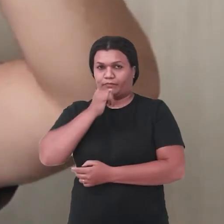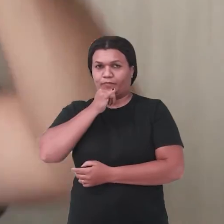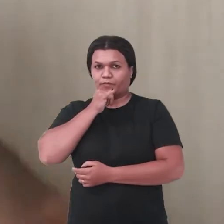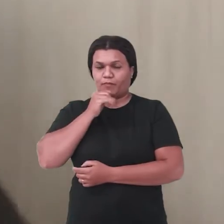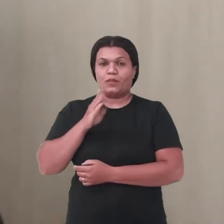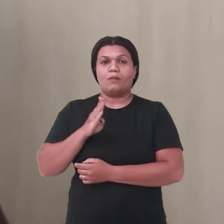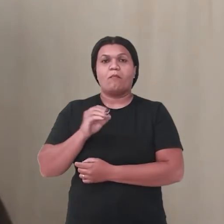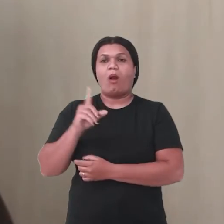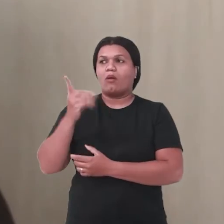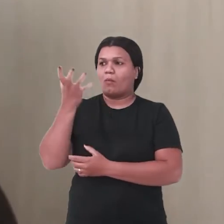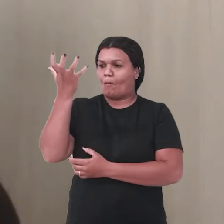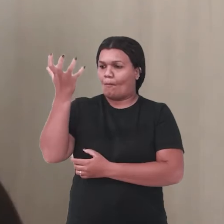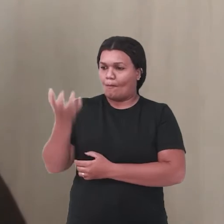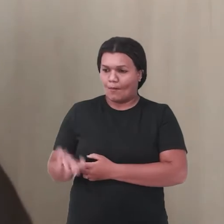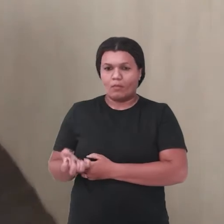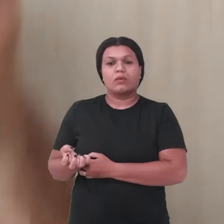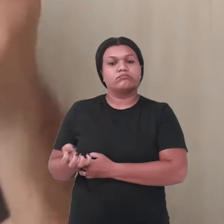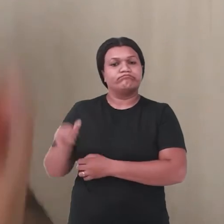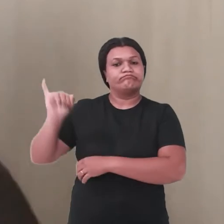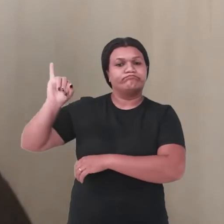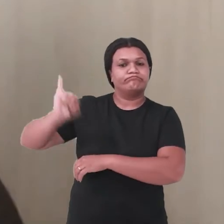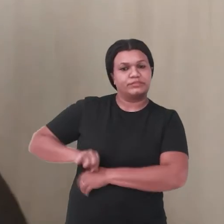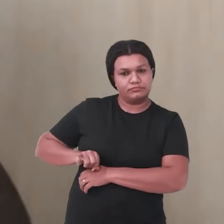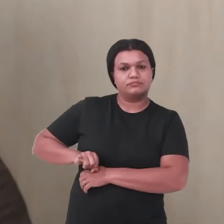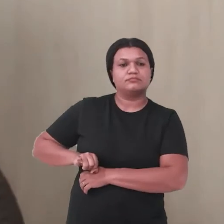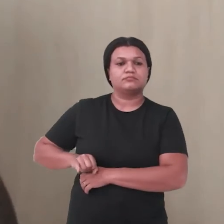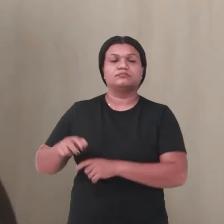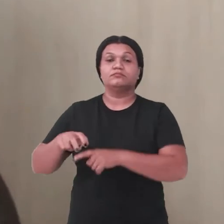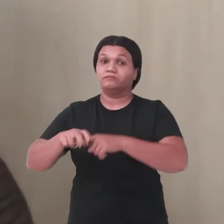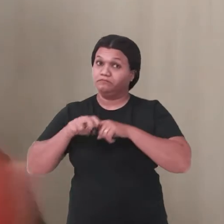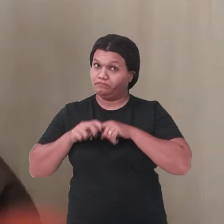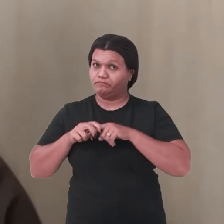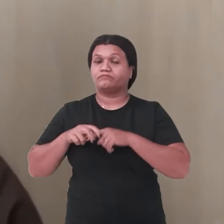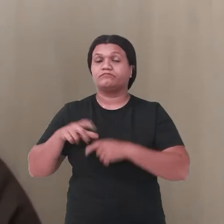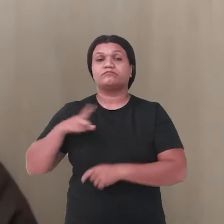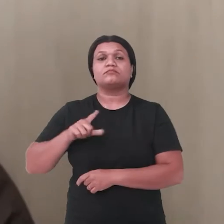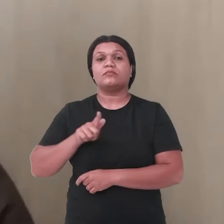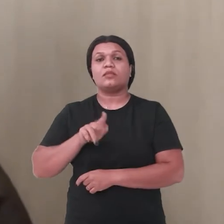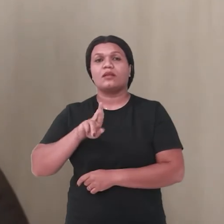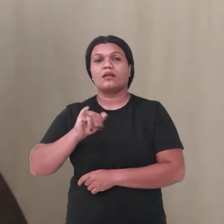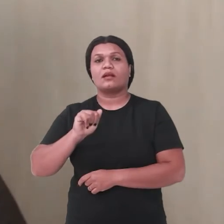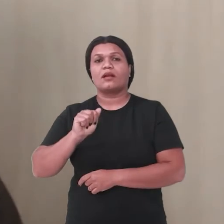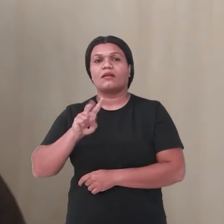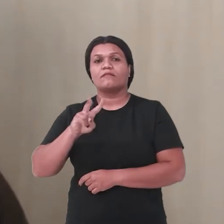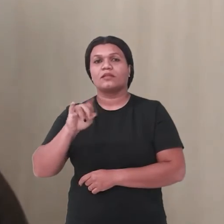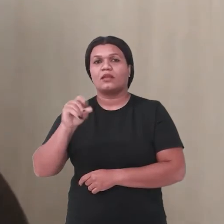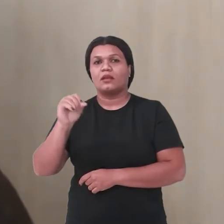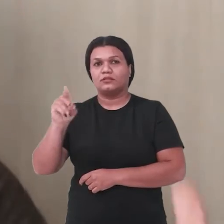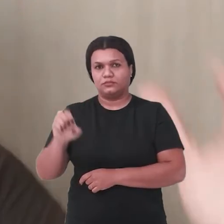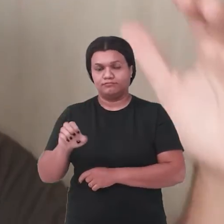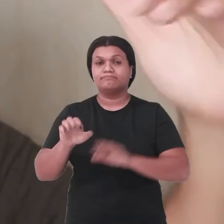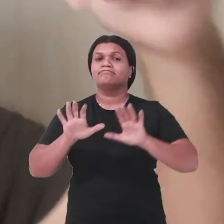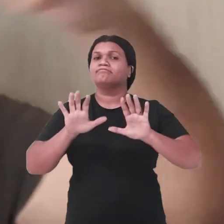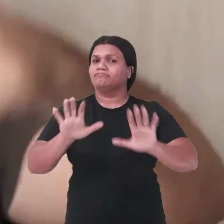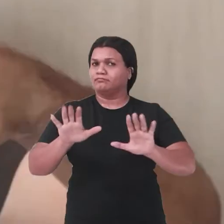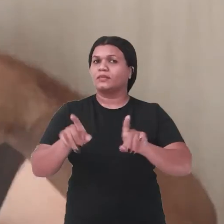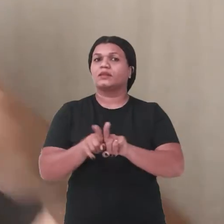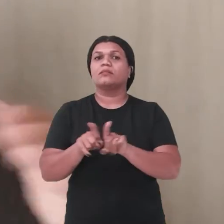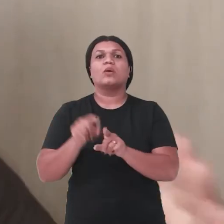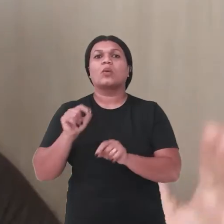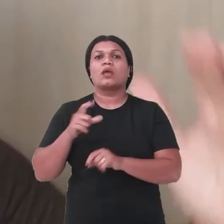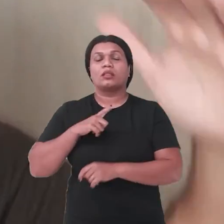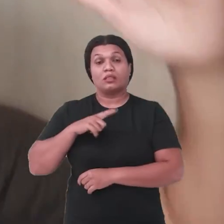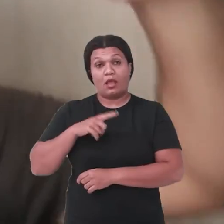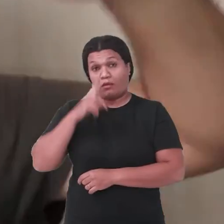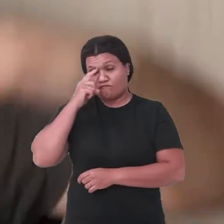bolinha aqui, ela é atraída para o centro da Terra pela força da gravidade. Considerando também, então, além da